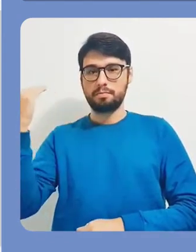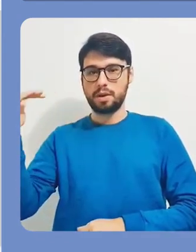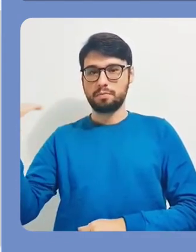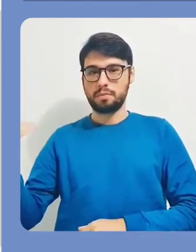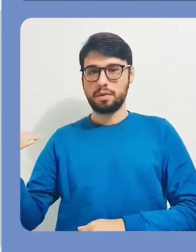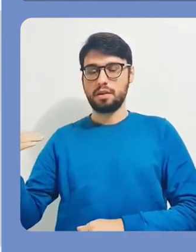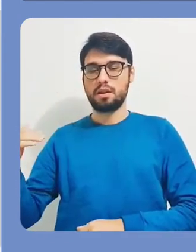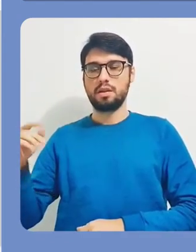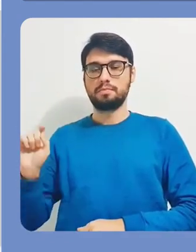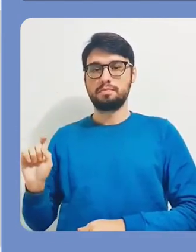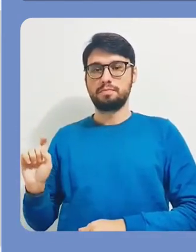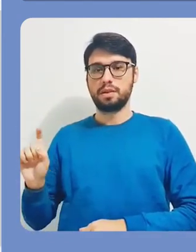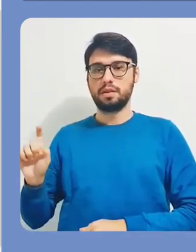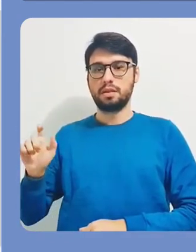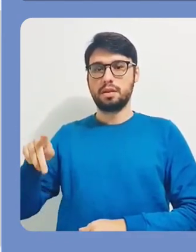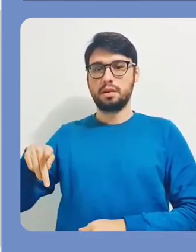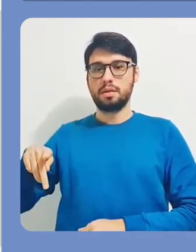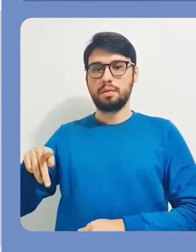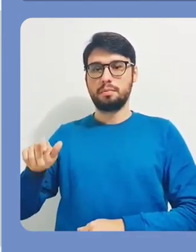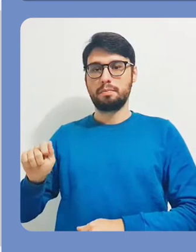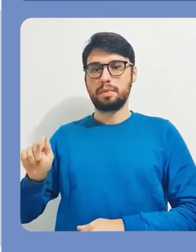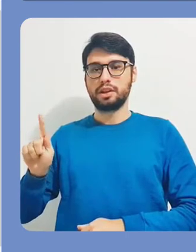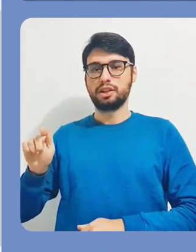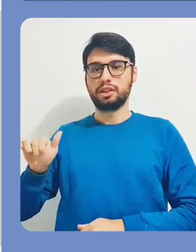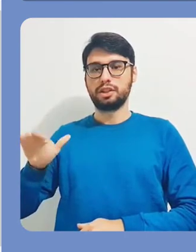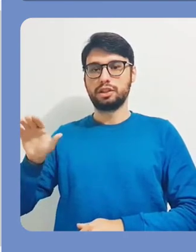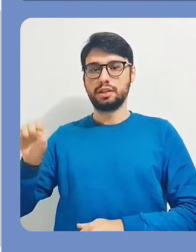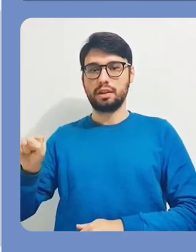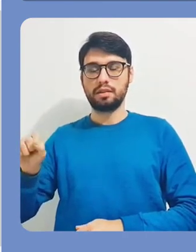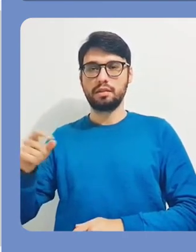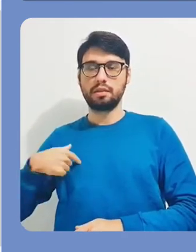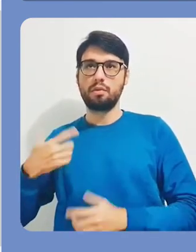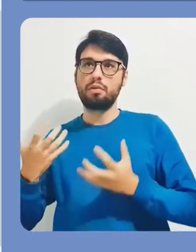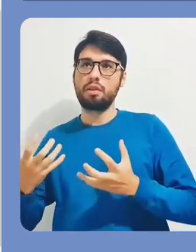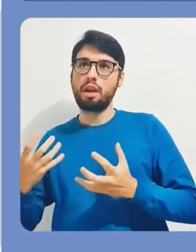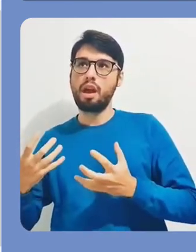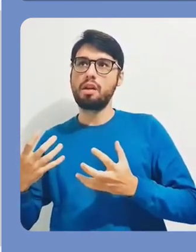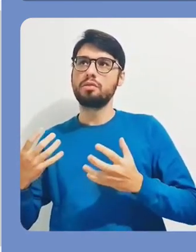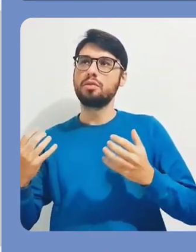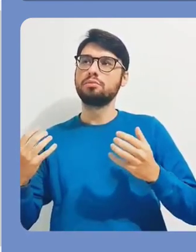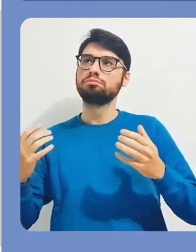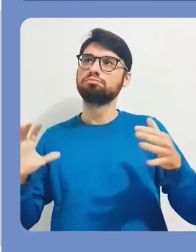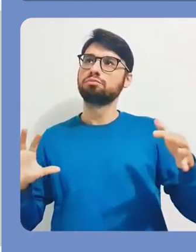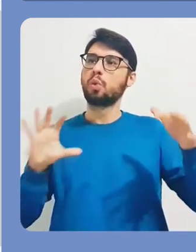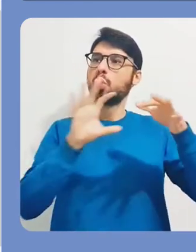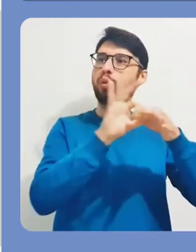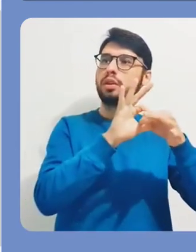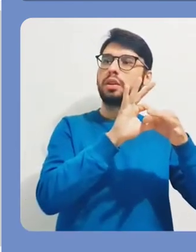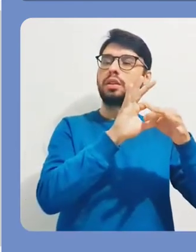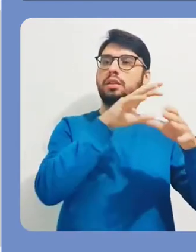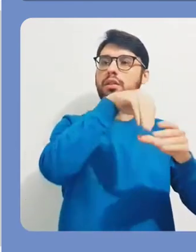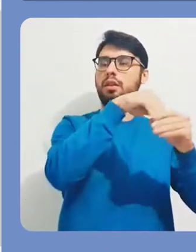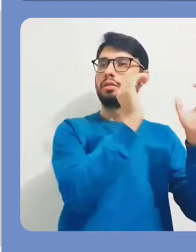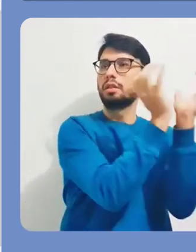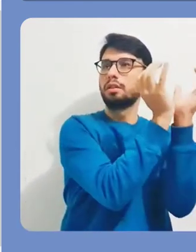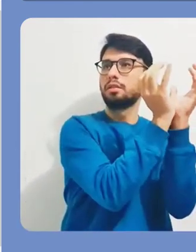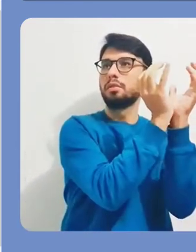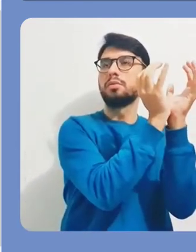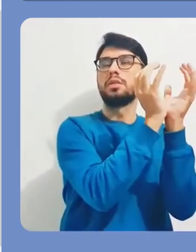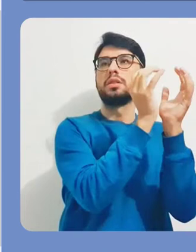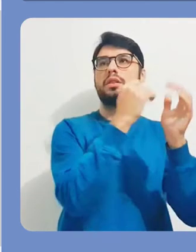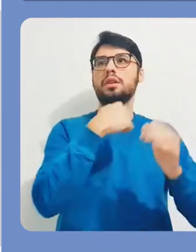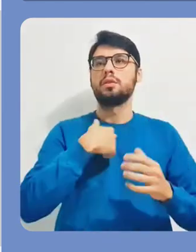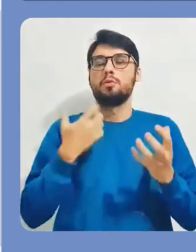aqui na opção Páginas, eu vou ver todas as páginas que a gente criou. Então, eu posso selecionar as páginas que eu